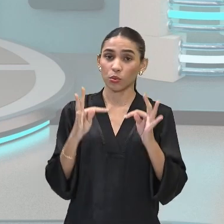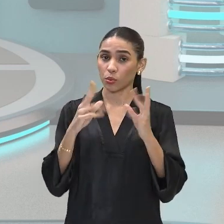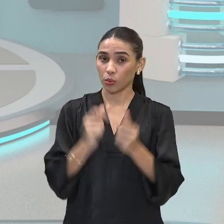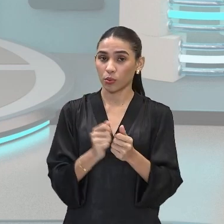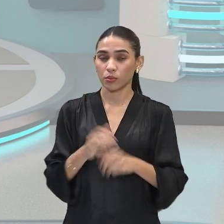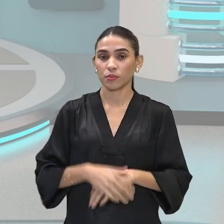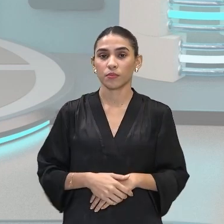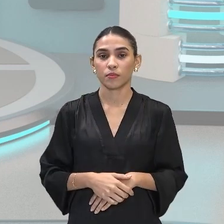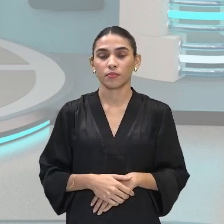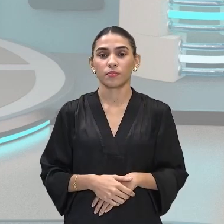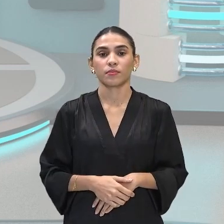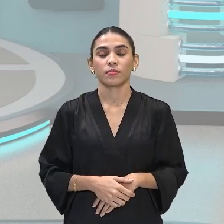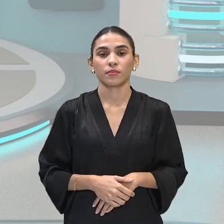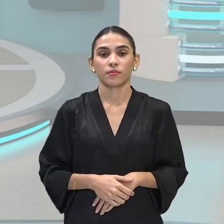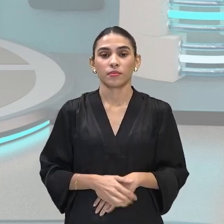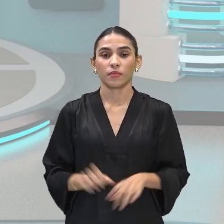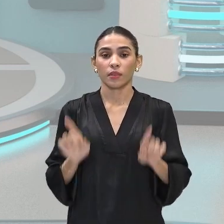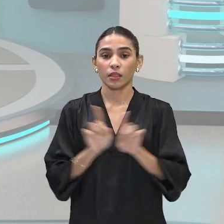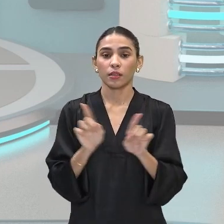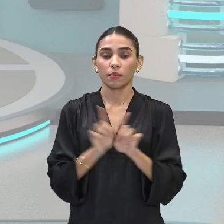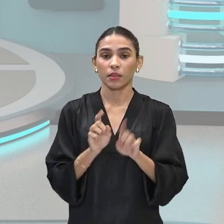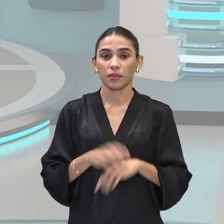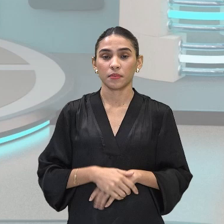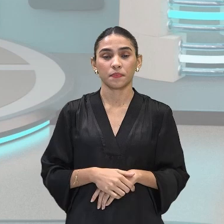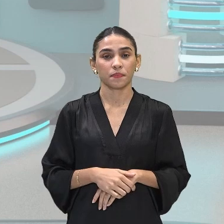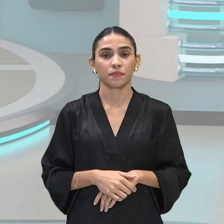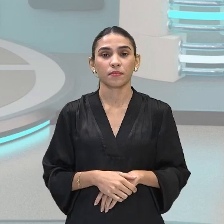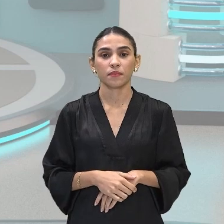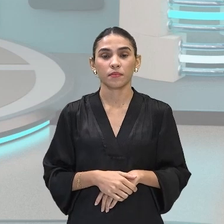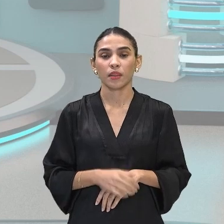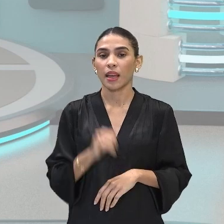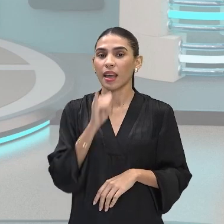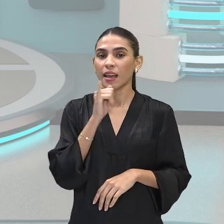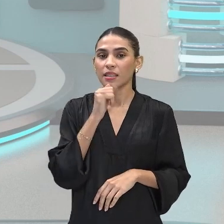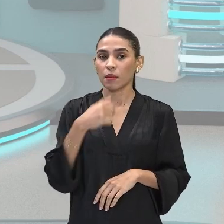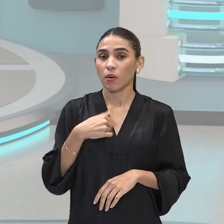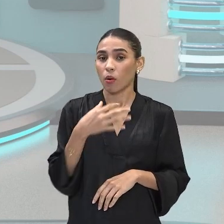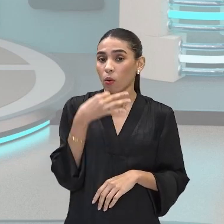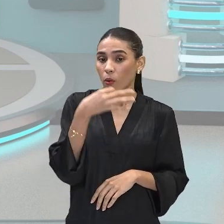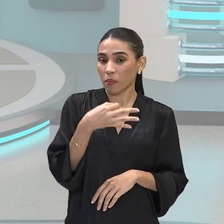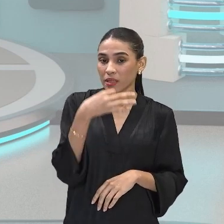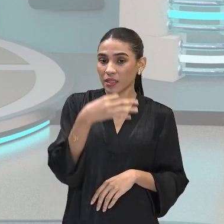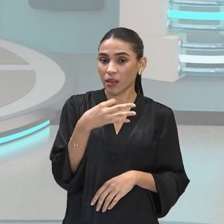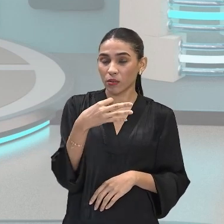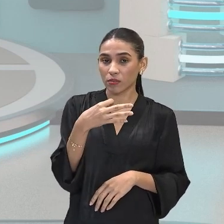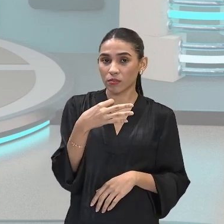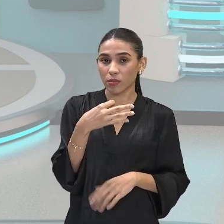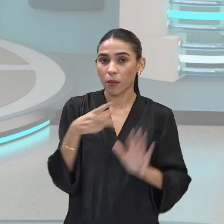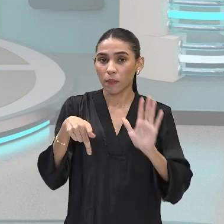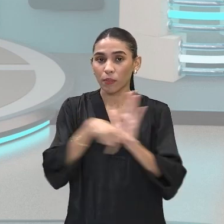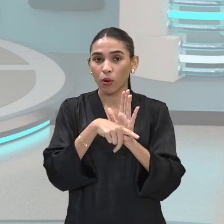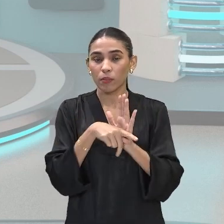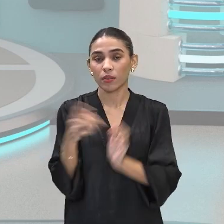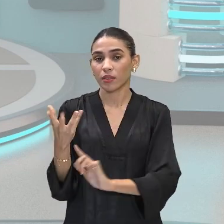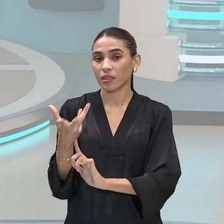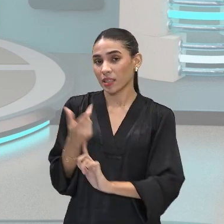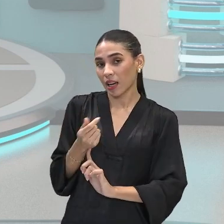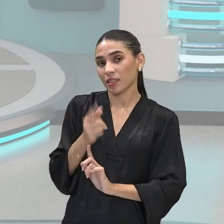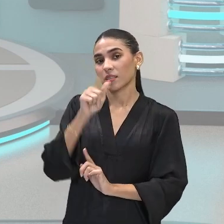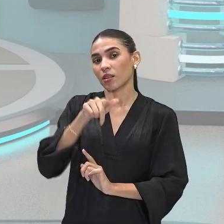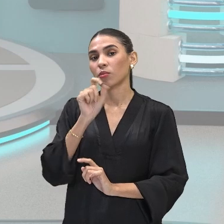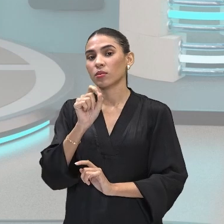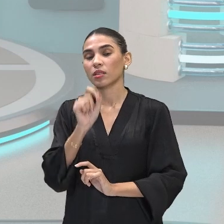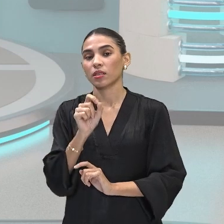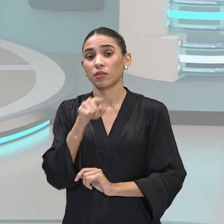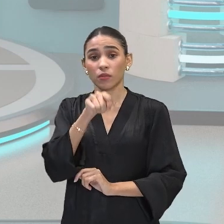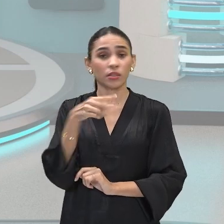Quando falamos de trazer esse posicionamento dentro das artes, é exatamente refletir que